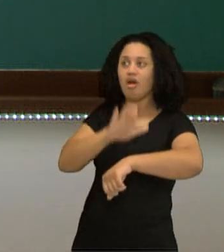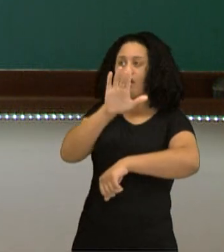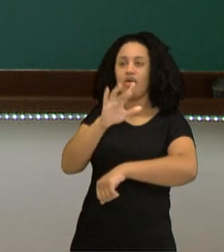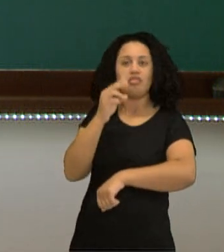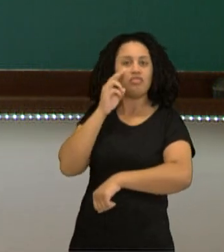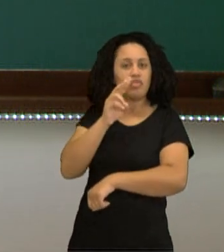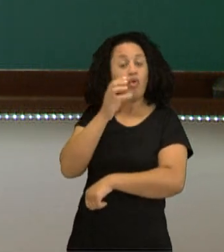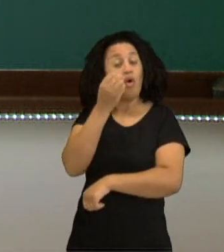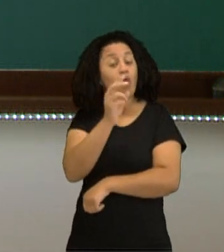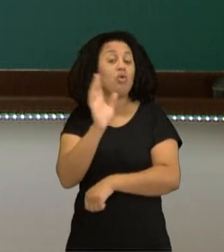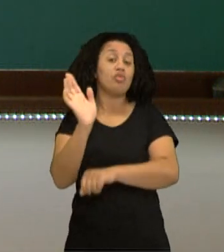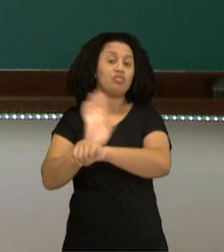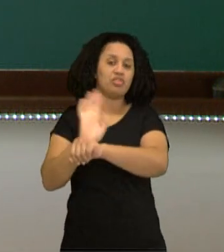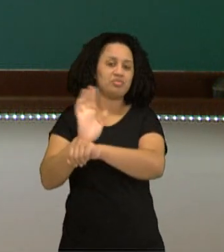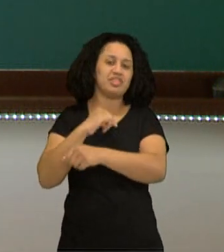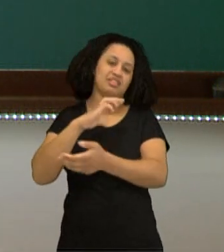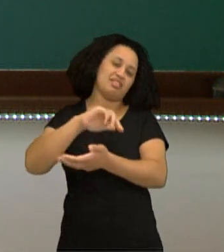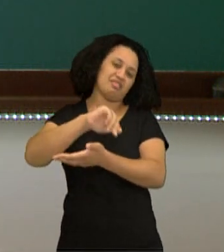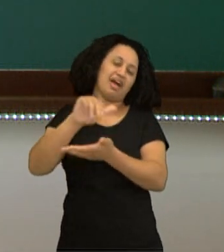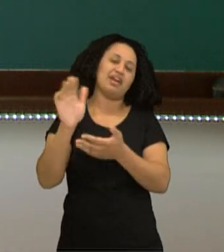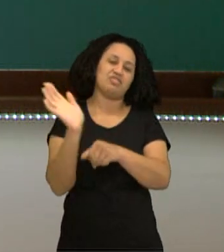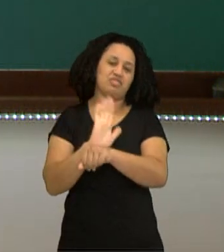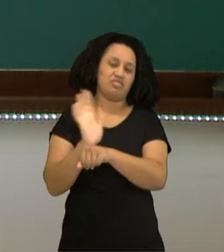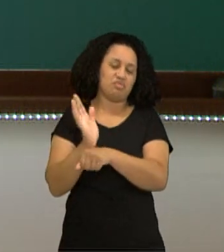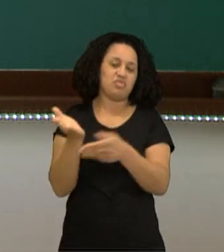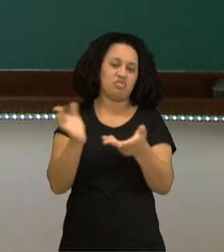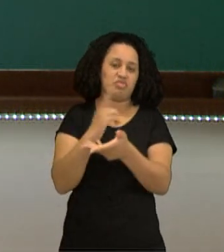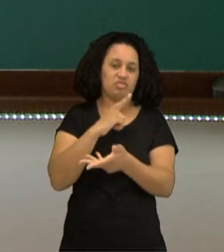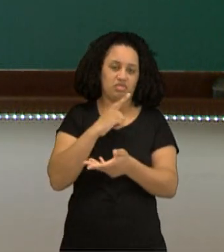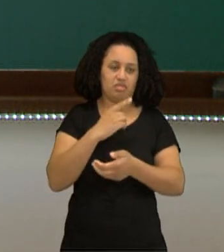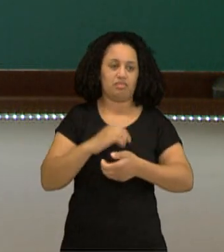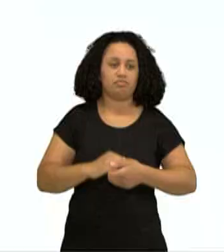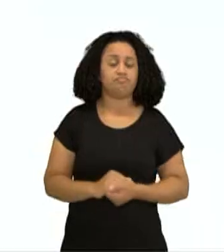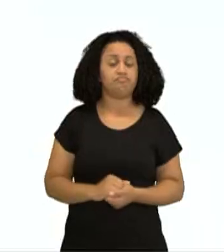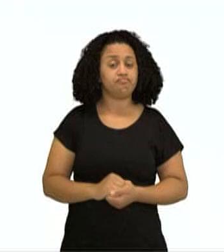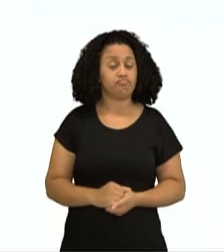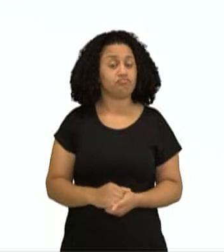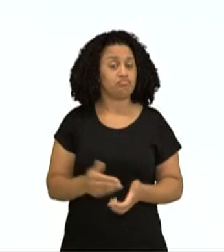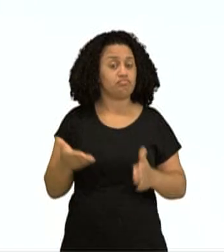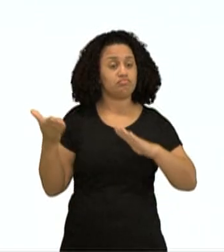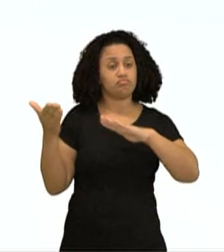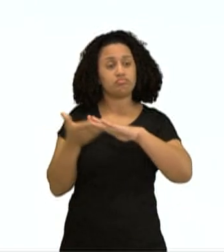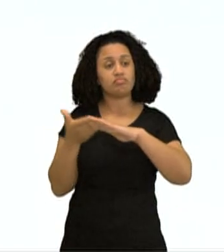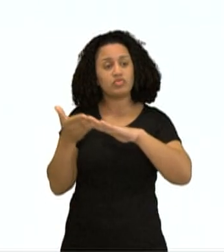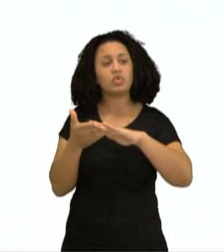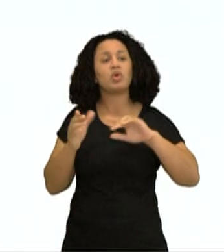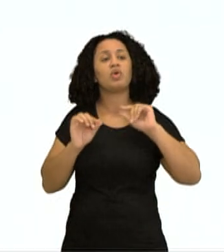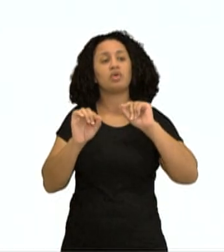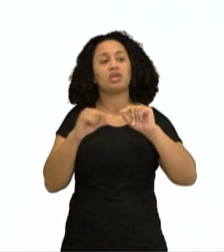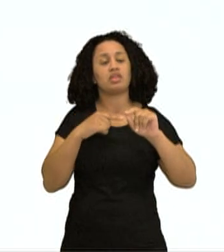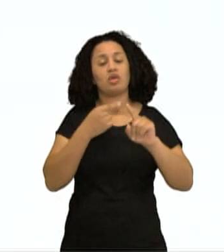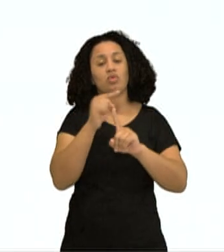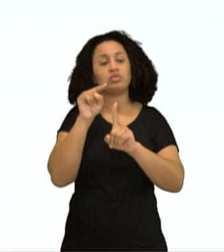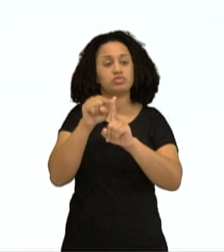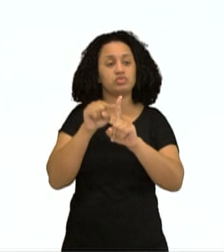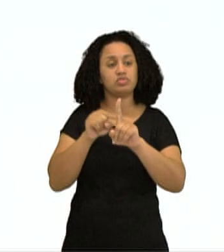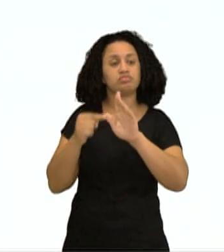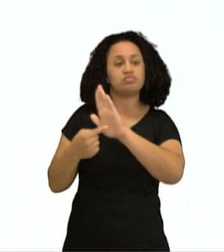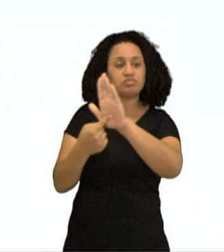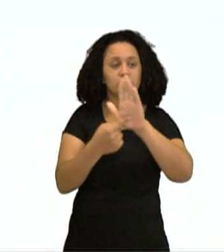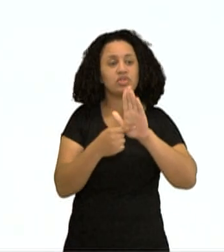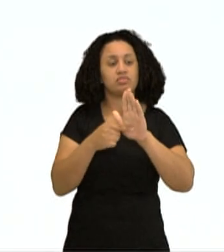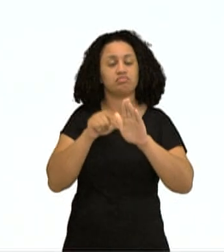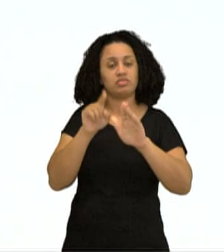num filme? Tá cheio de filme hoje com flash mob. Na contemporaneidade, temos outro tipo de